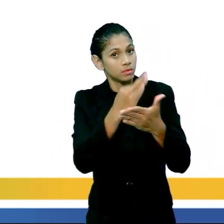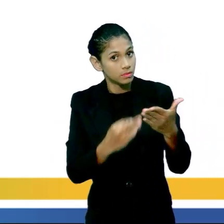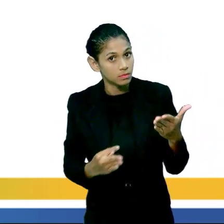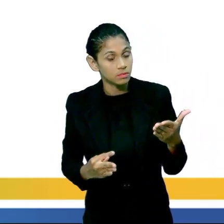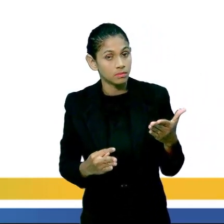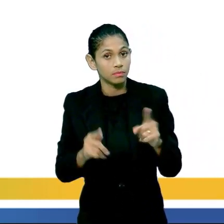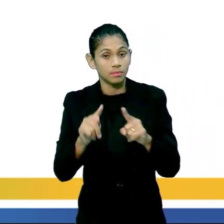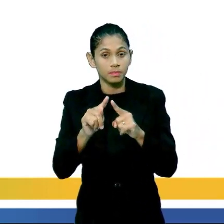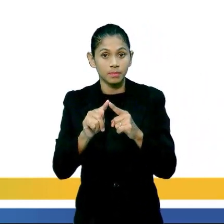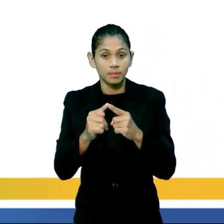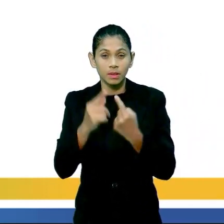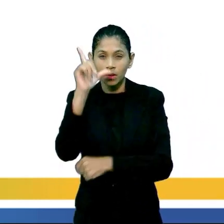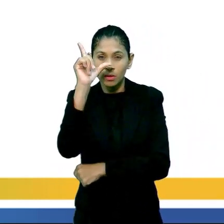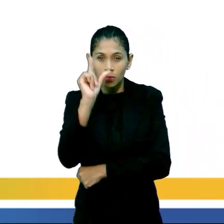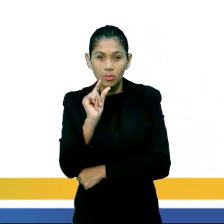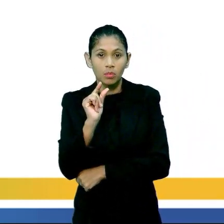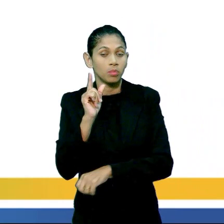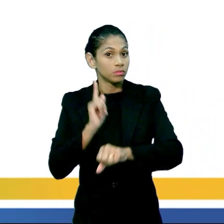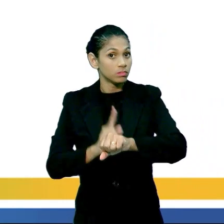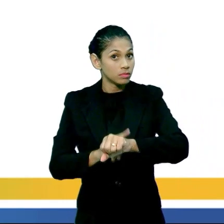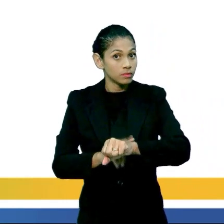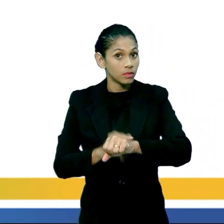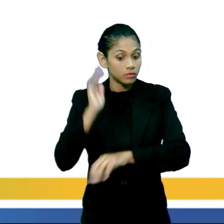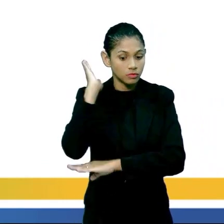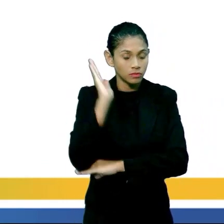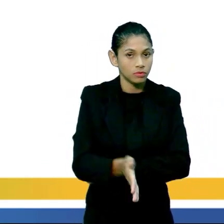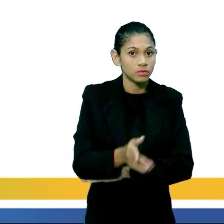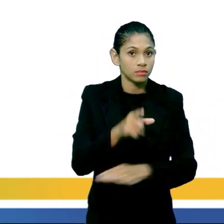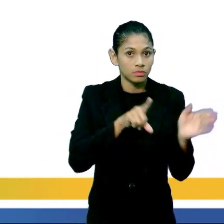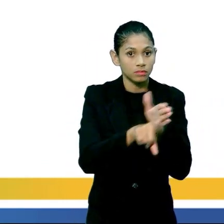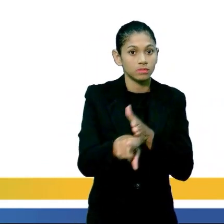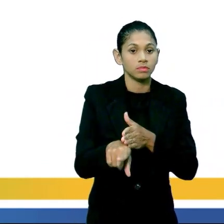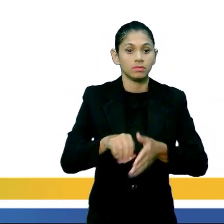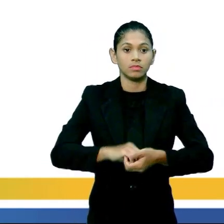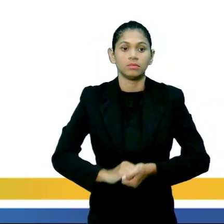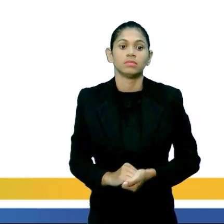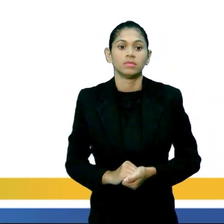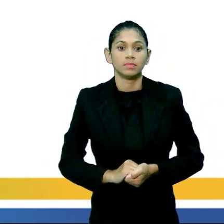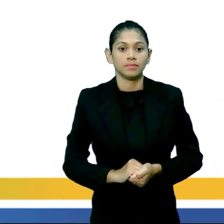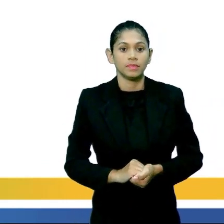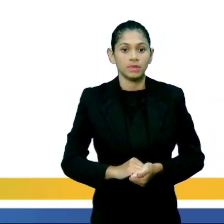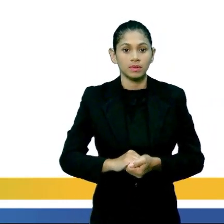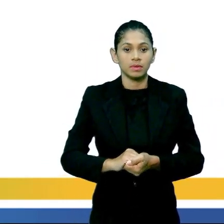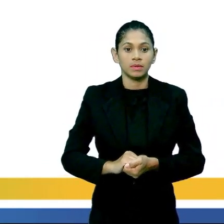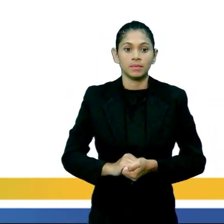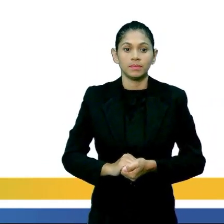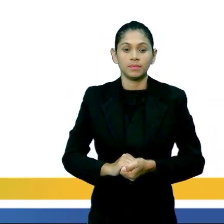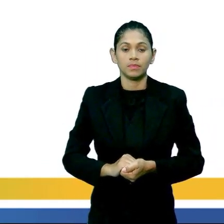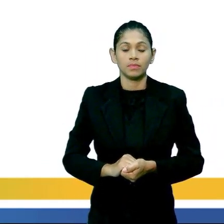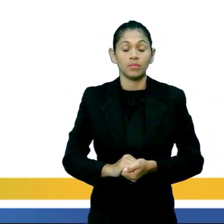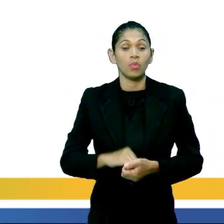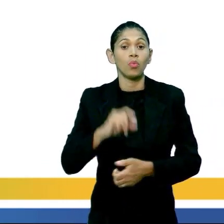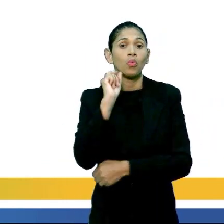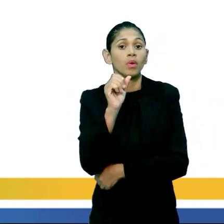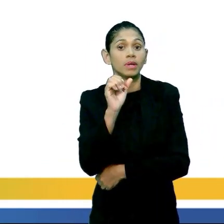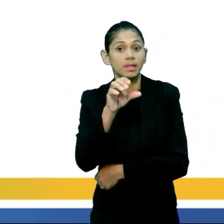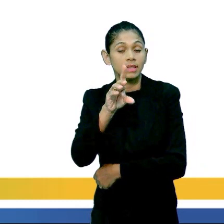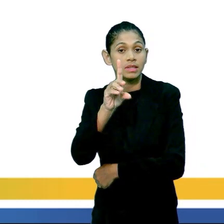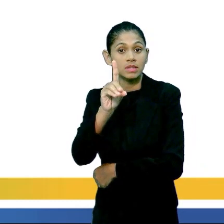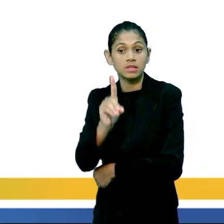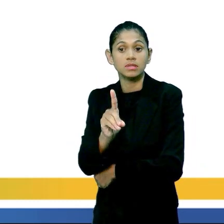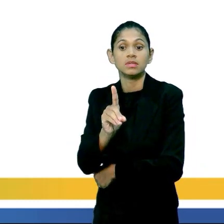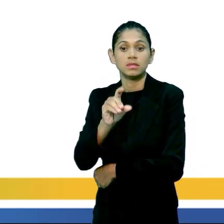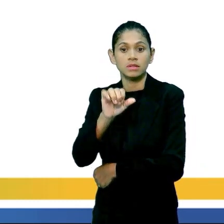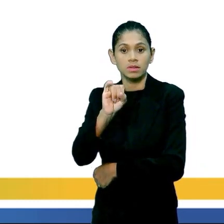para você economizar tempo, você vai lá ler o enunciado da questão. A diáspora africana. Então, o que é diáspora?